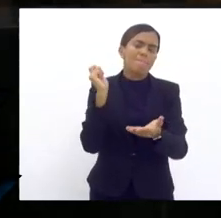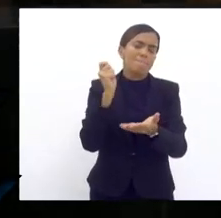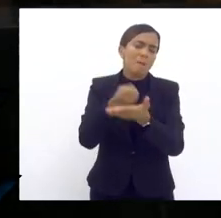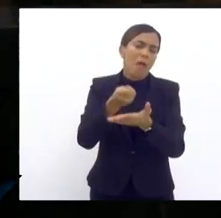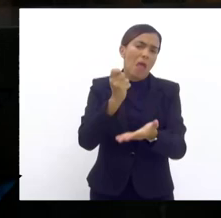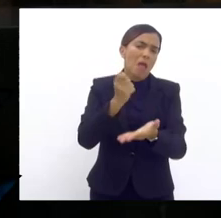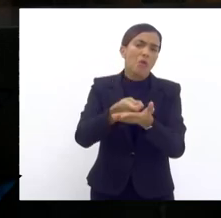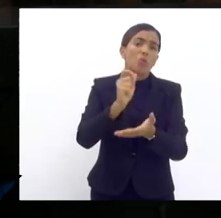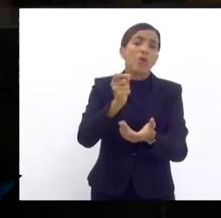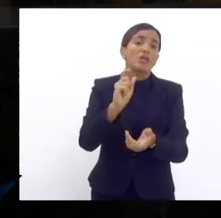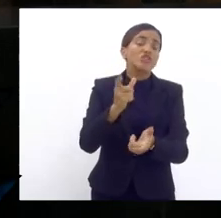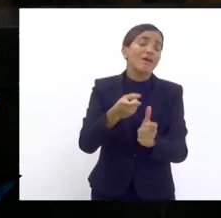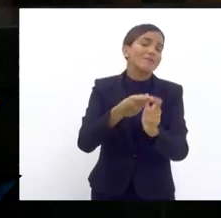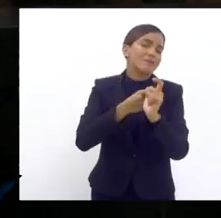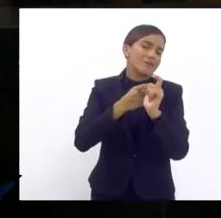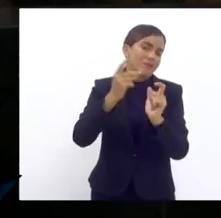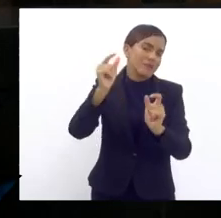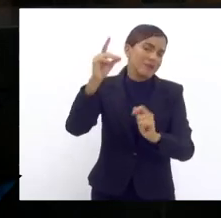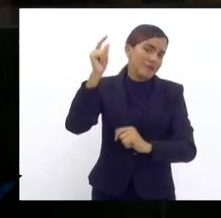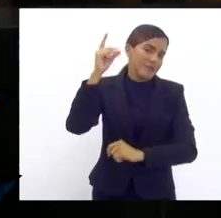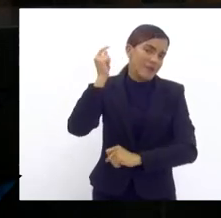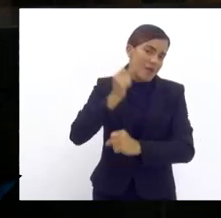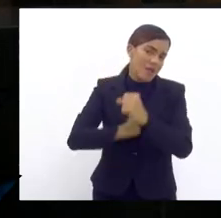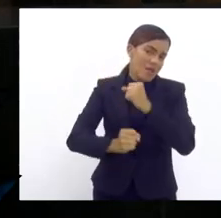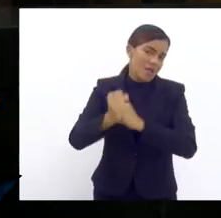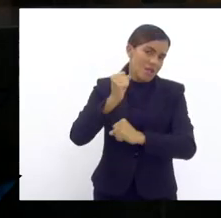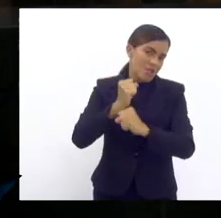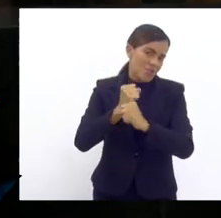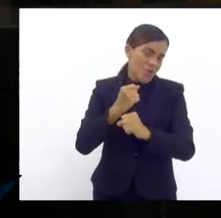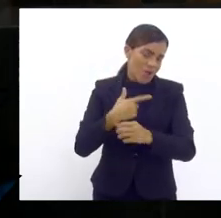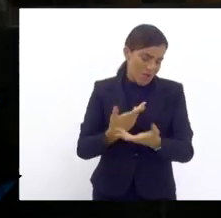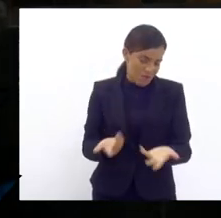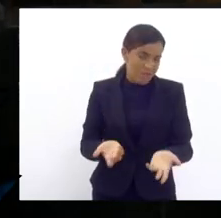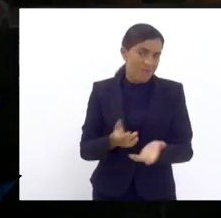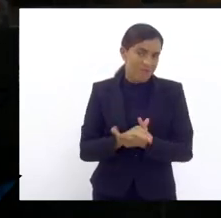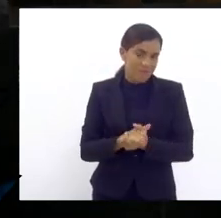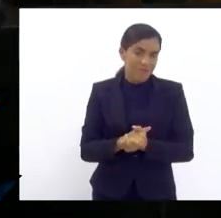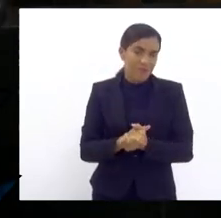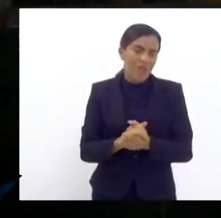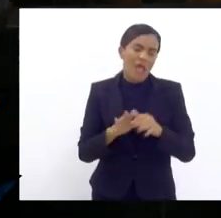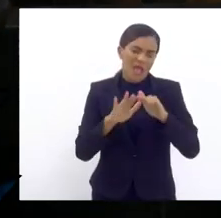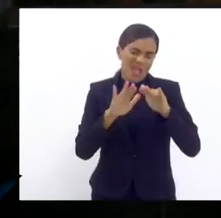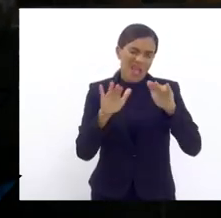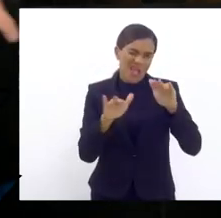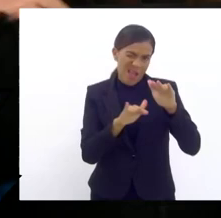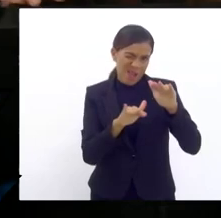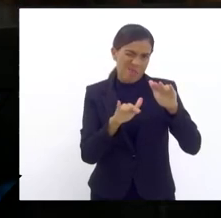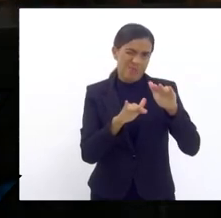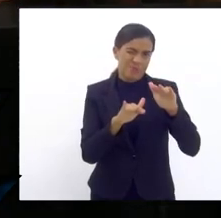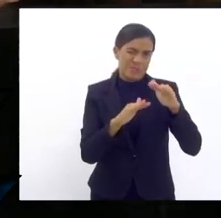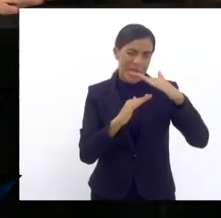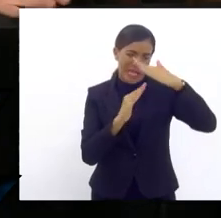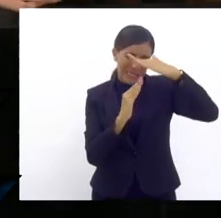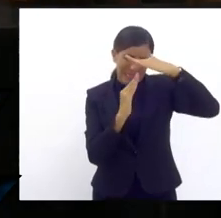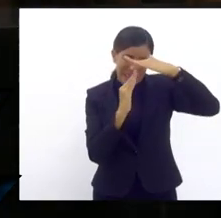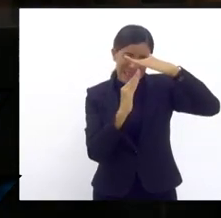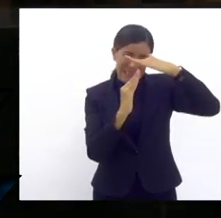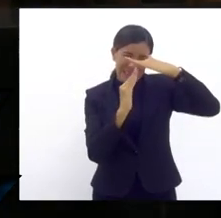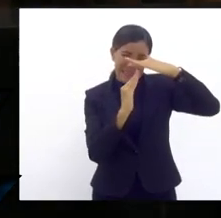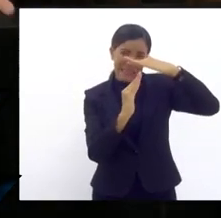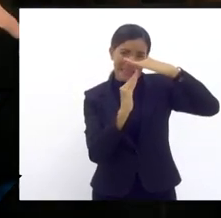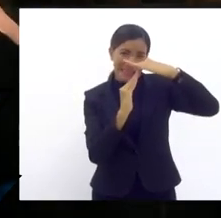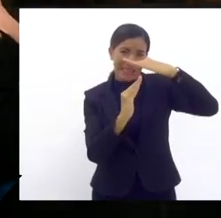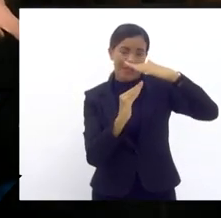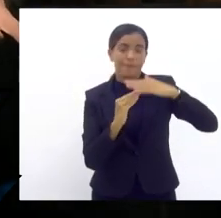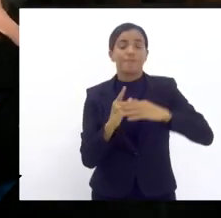o valor anual que deveria é abaixo disso por isso que tá no regime e